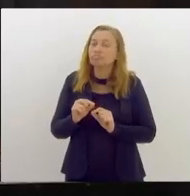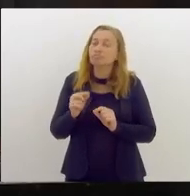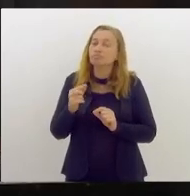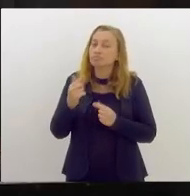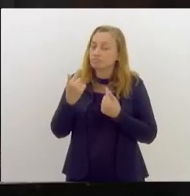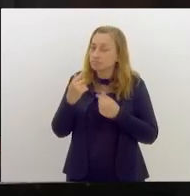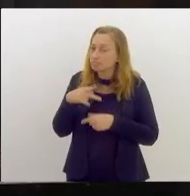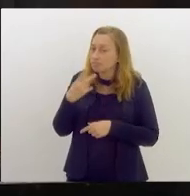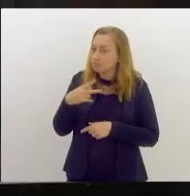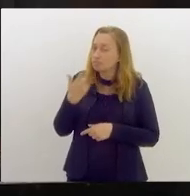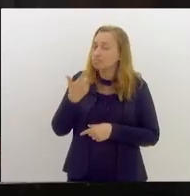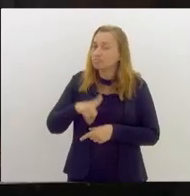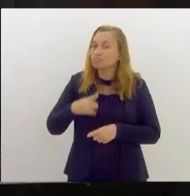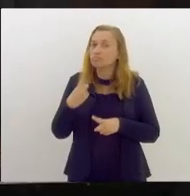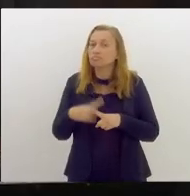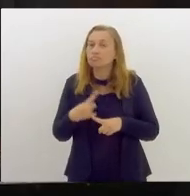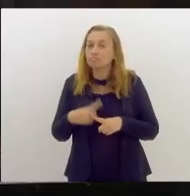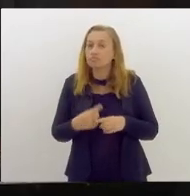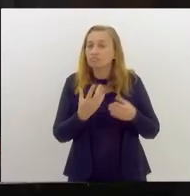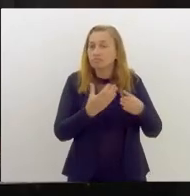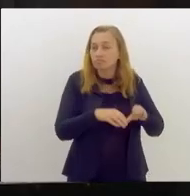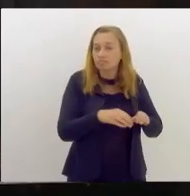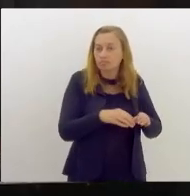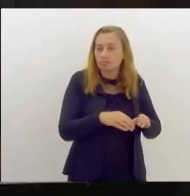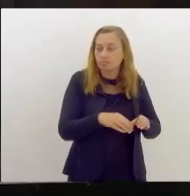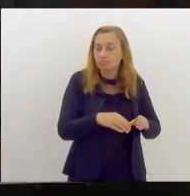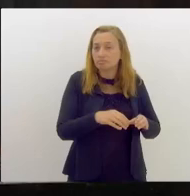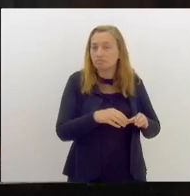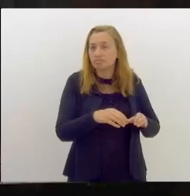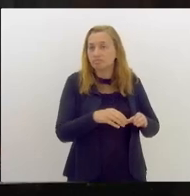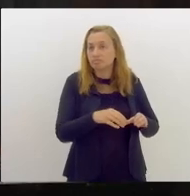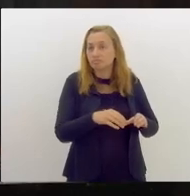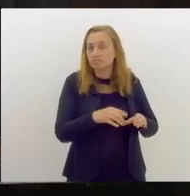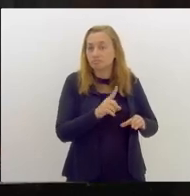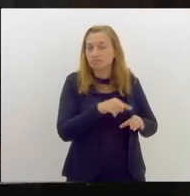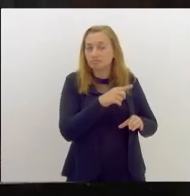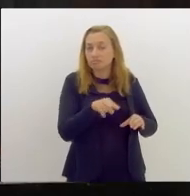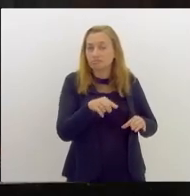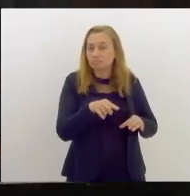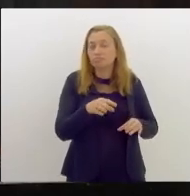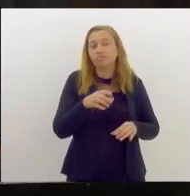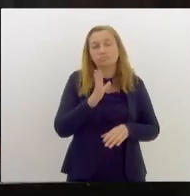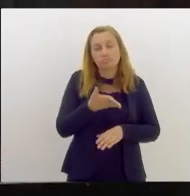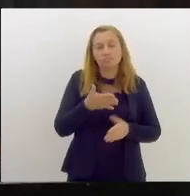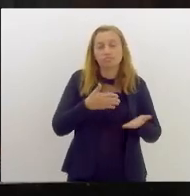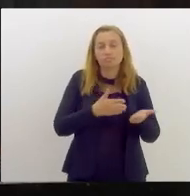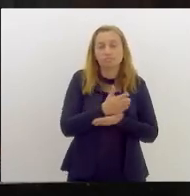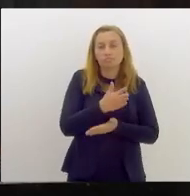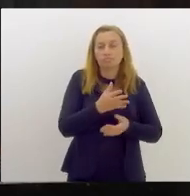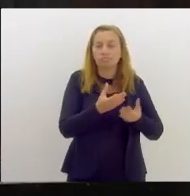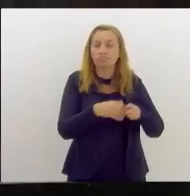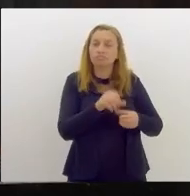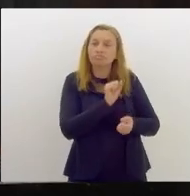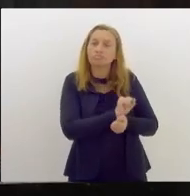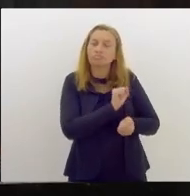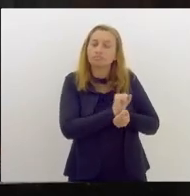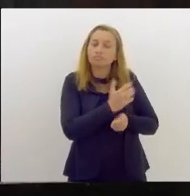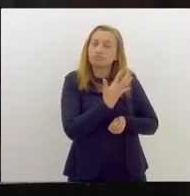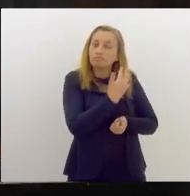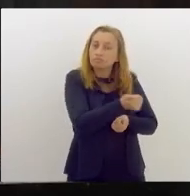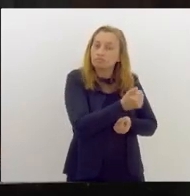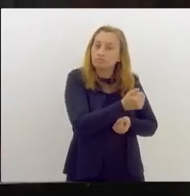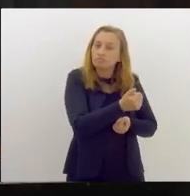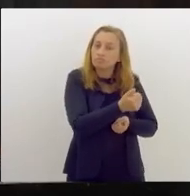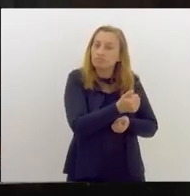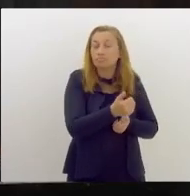mais uma vez porque que concursados são preteridos já que foram aprovados no concurso aguardam convocação e